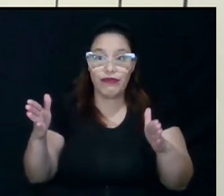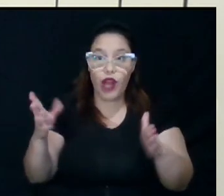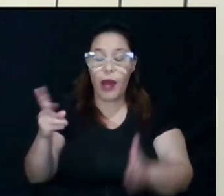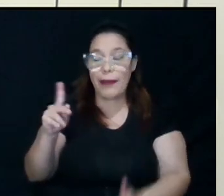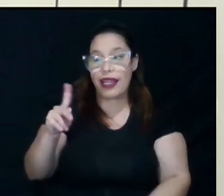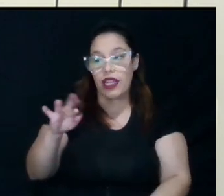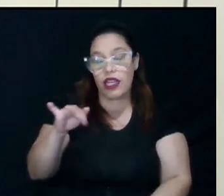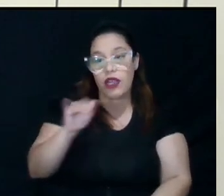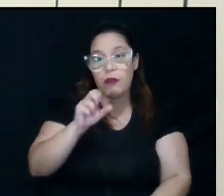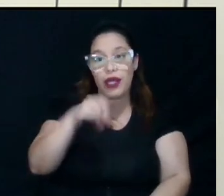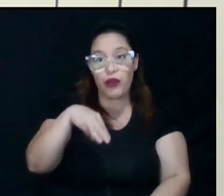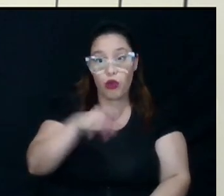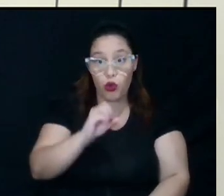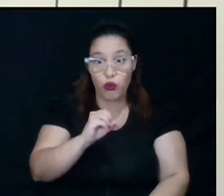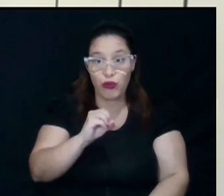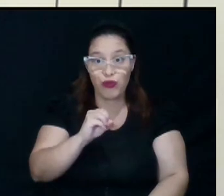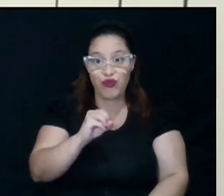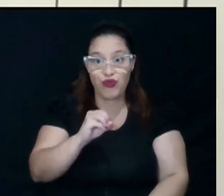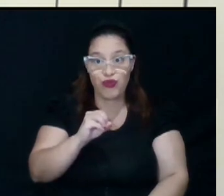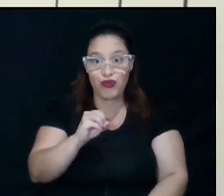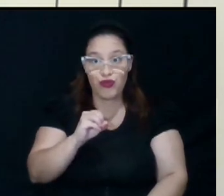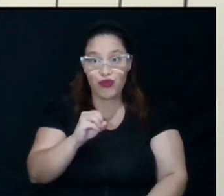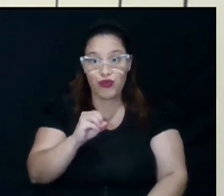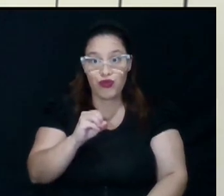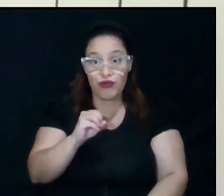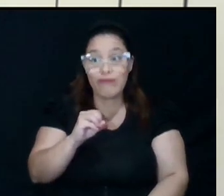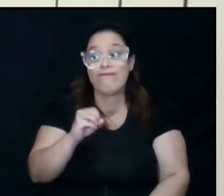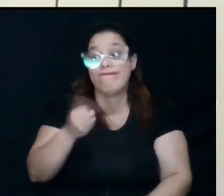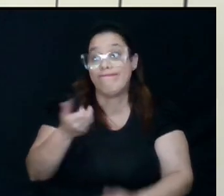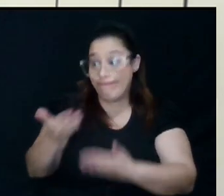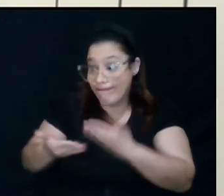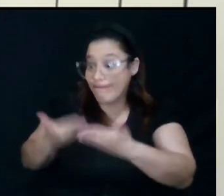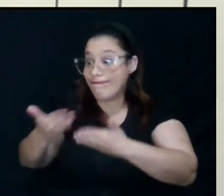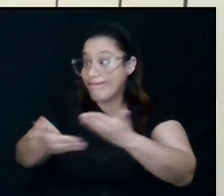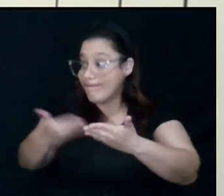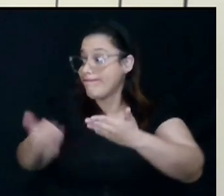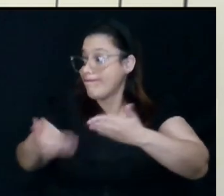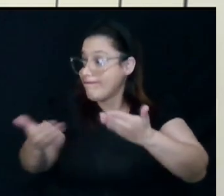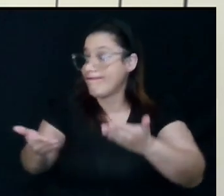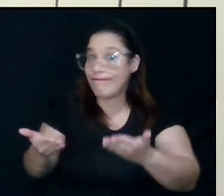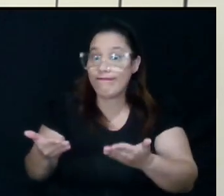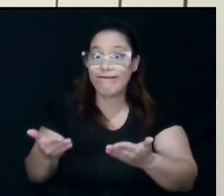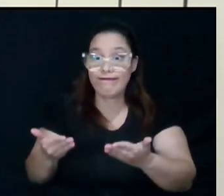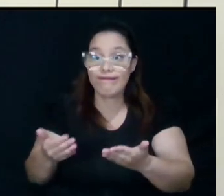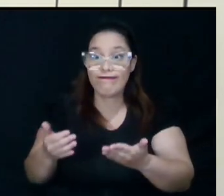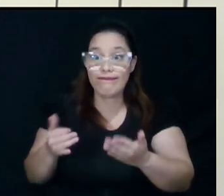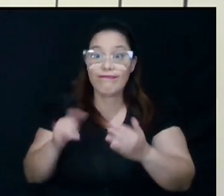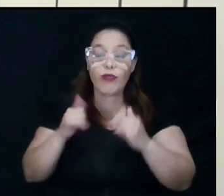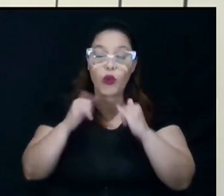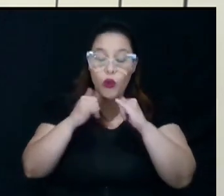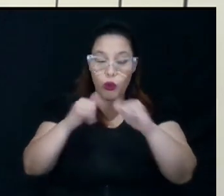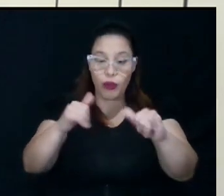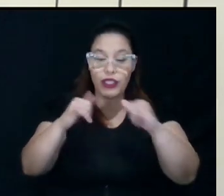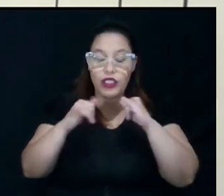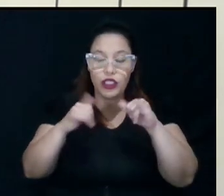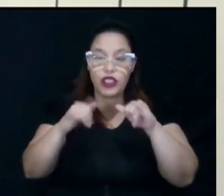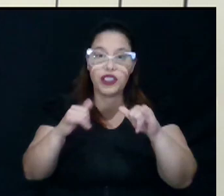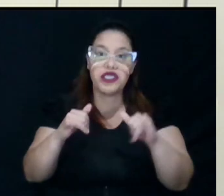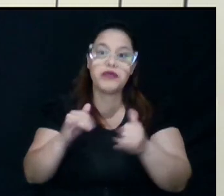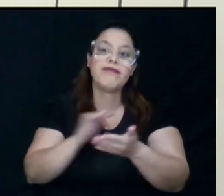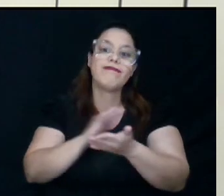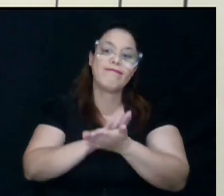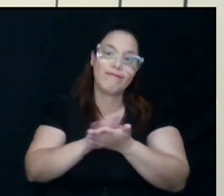ser incentivado pelo município, uma vez que se trata de uma energia limpa. De acordo com a proposta ainda,